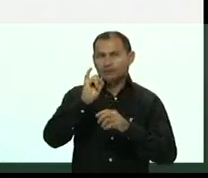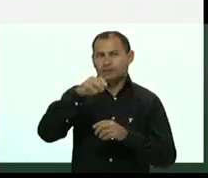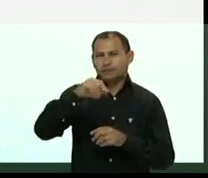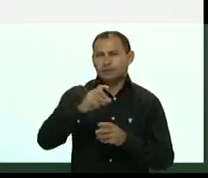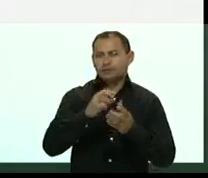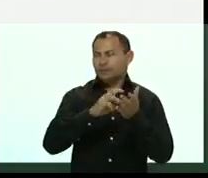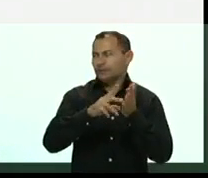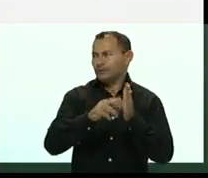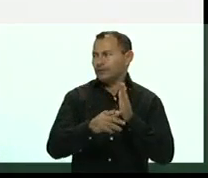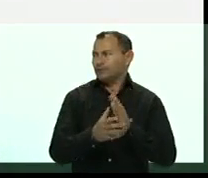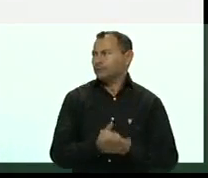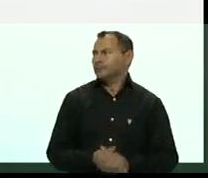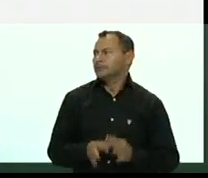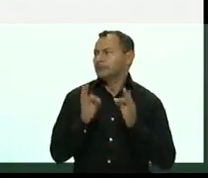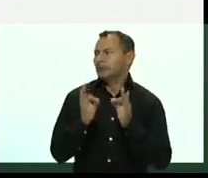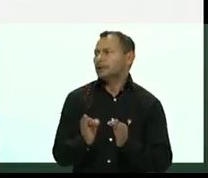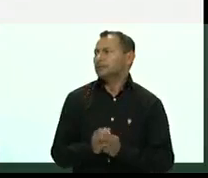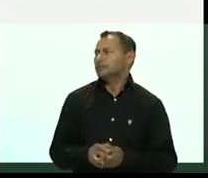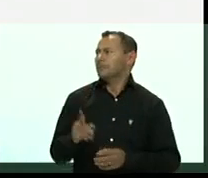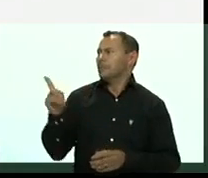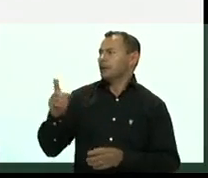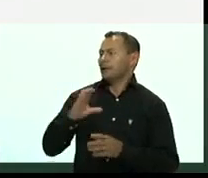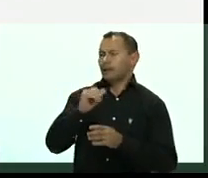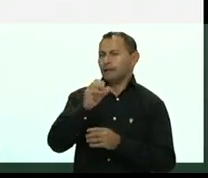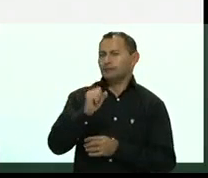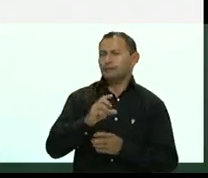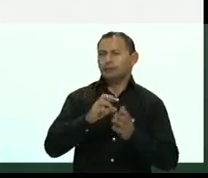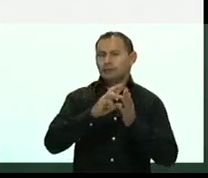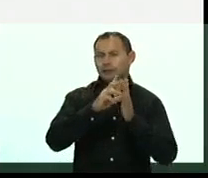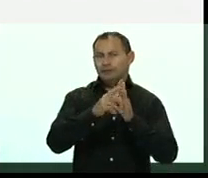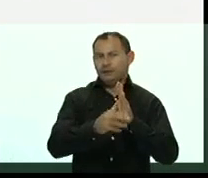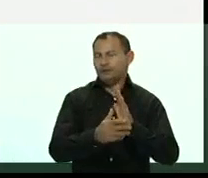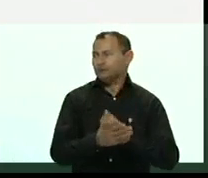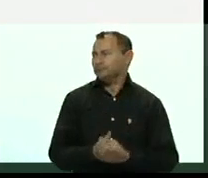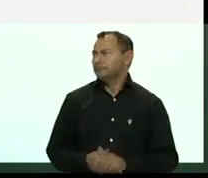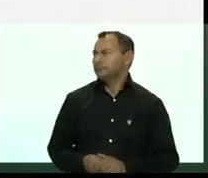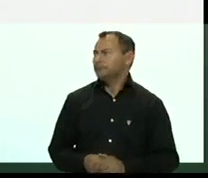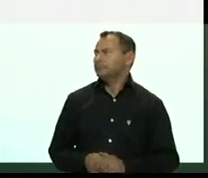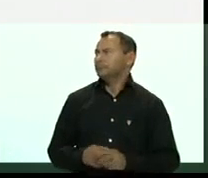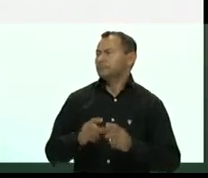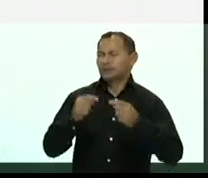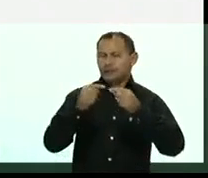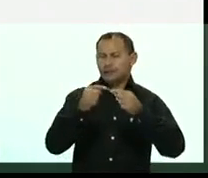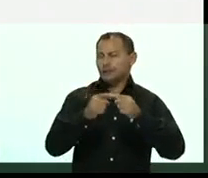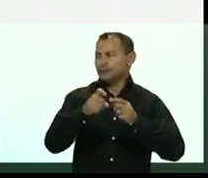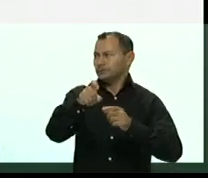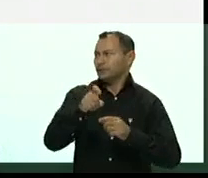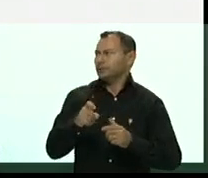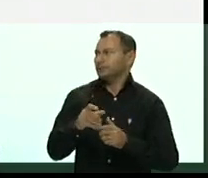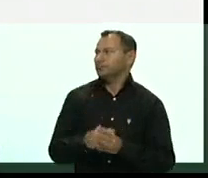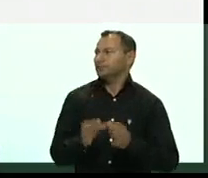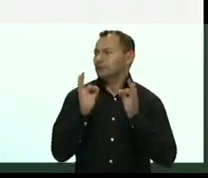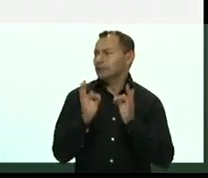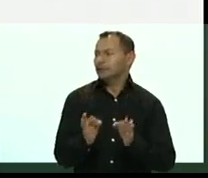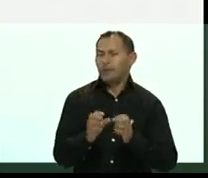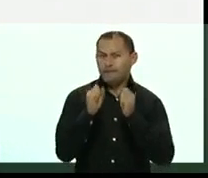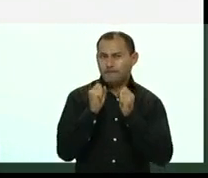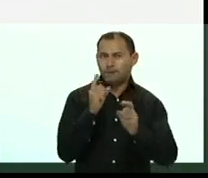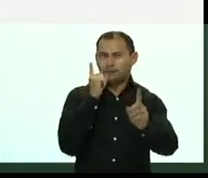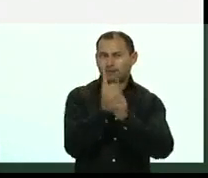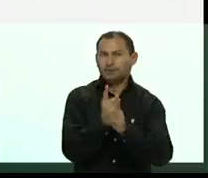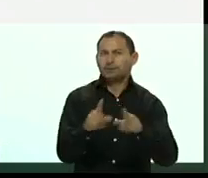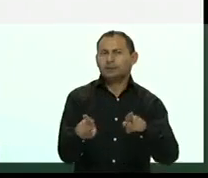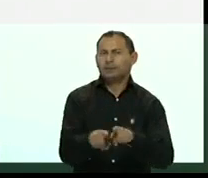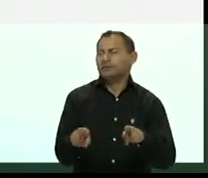indica a derivada, tá? Então, aqui neste caso eu estou derivando em relação a x, tá? Eu posso